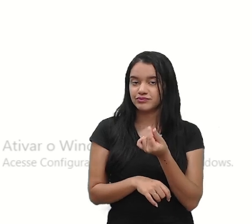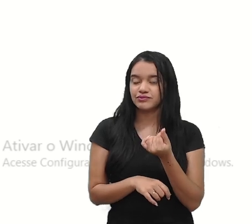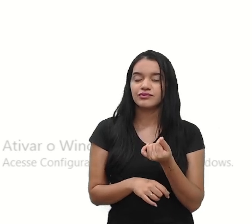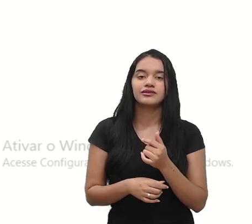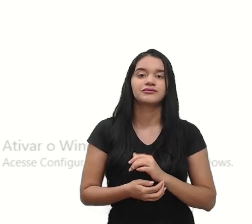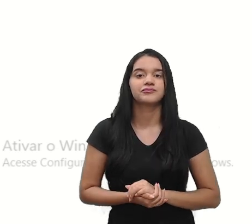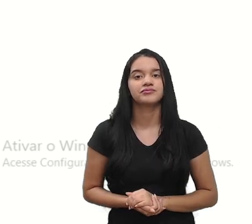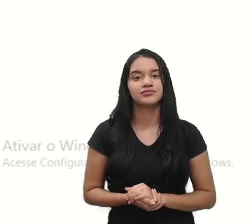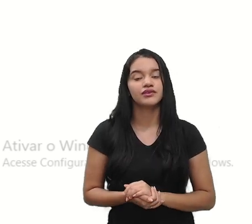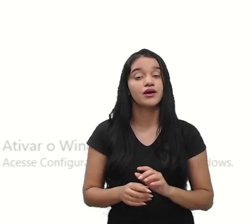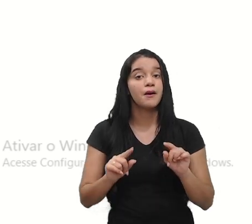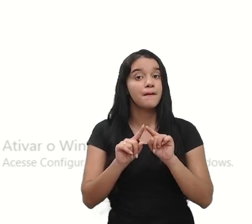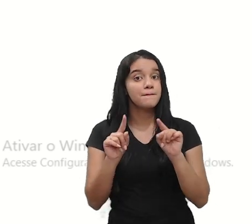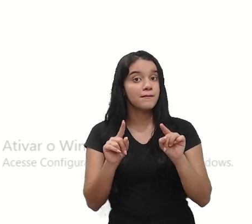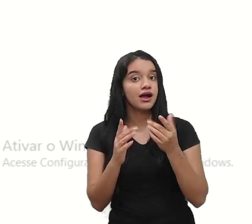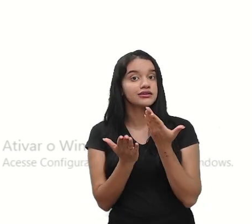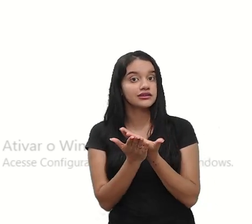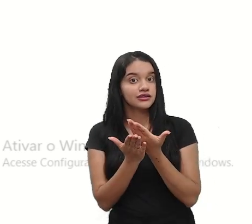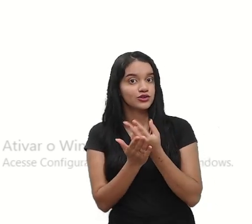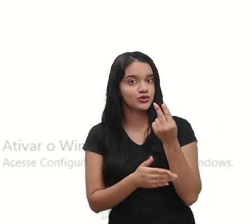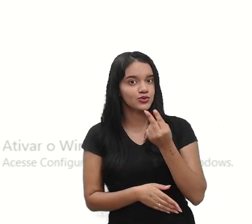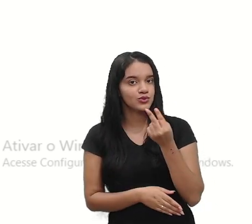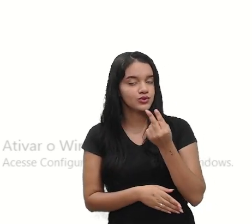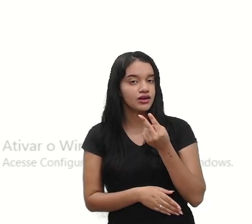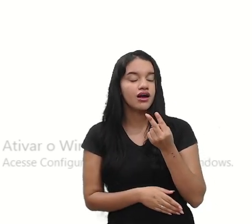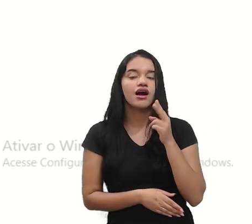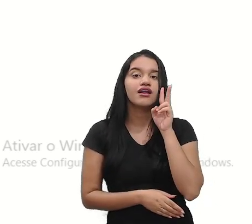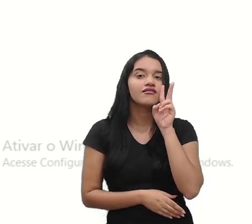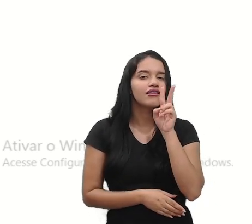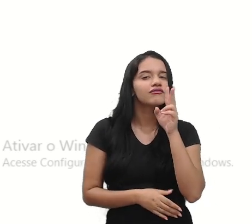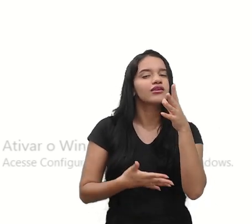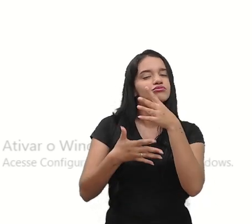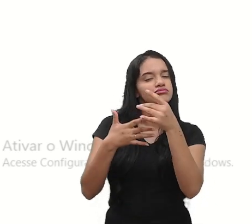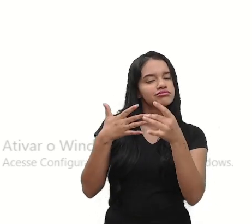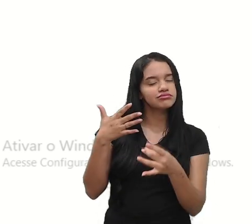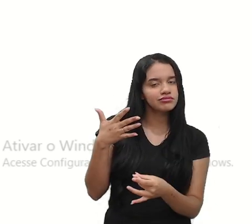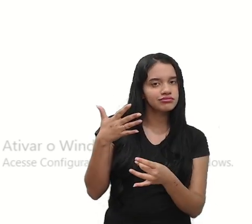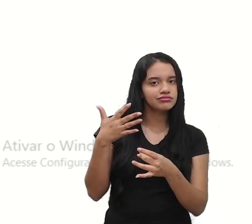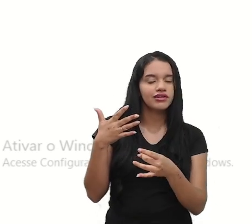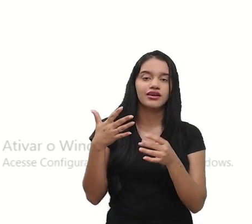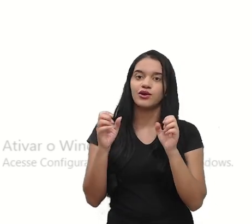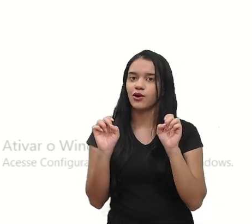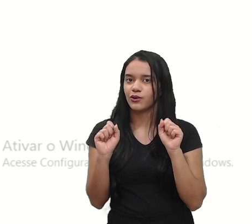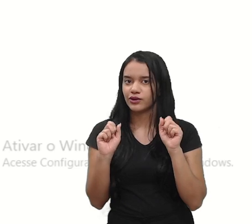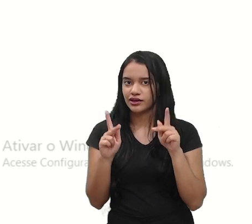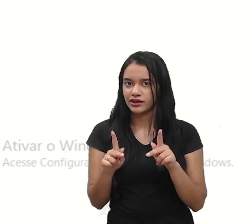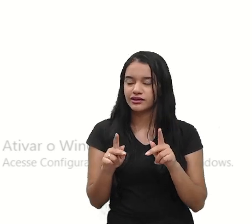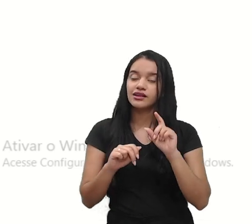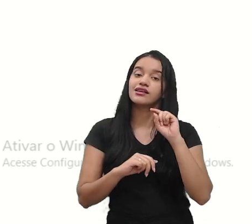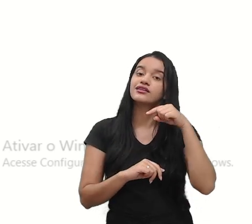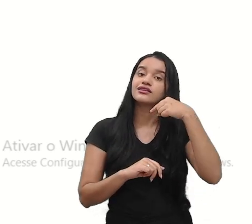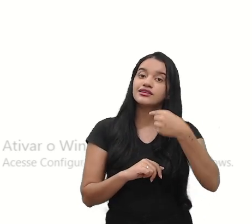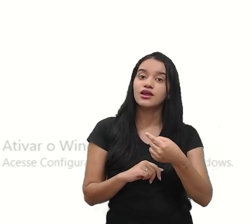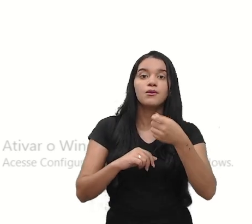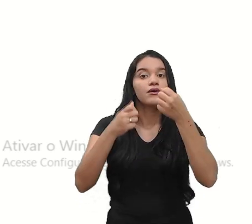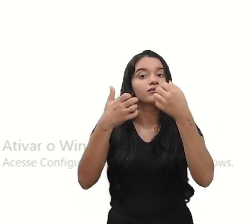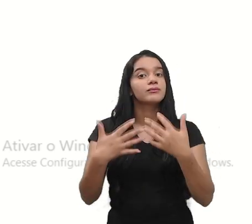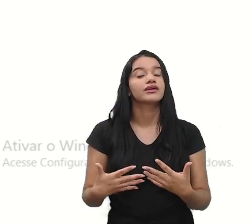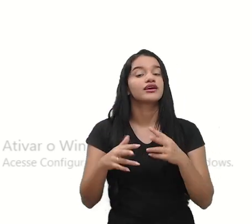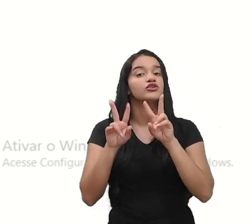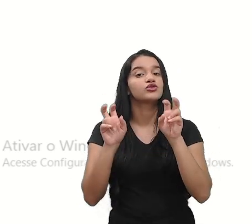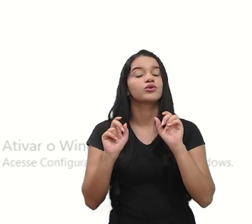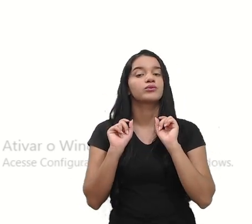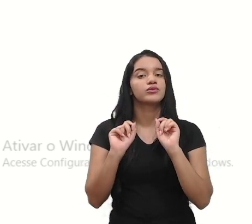de preço de venda, mas na segunda aula a gente vai ver isso com um maior detalhe. Em seguida, a gente vai falar um pouco